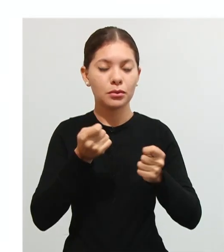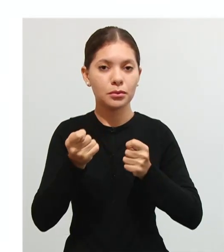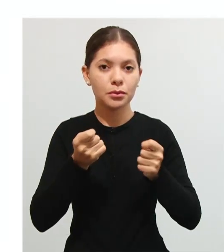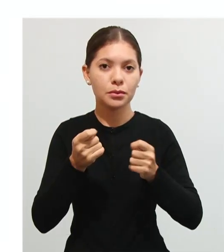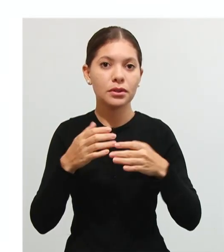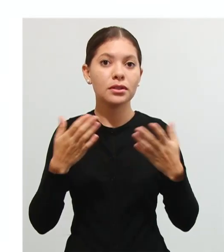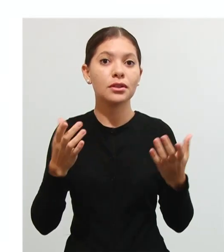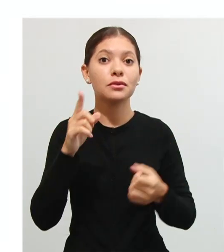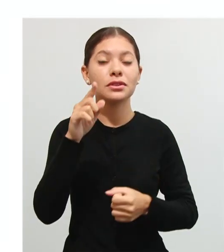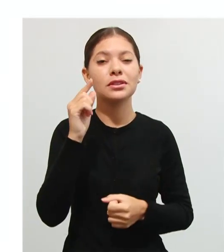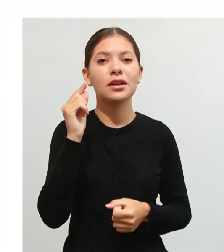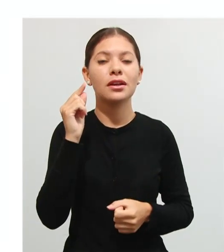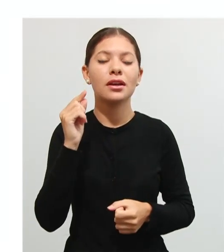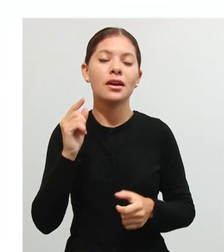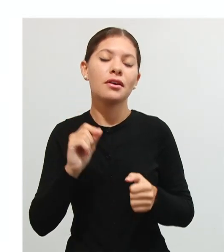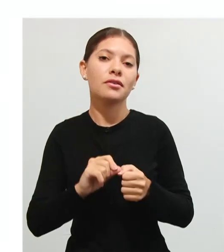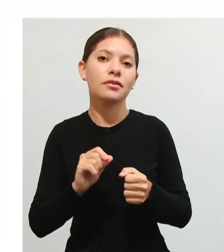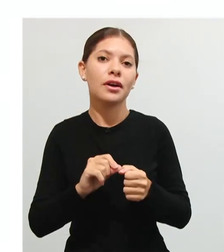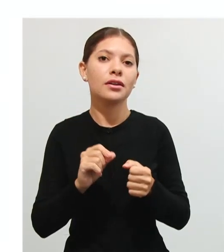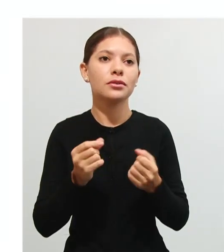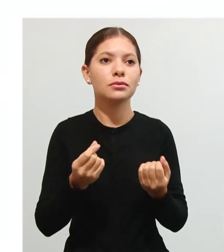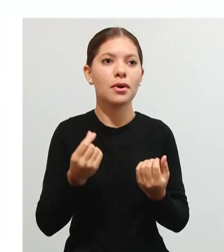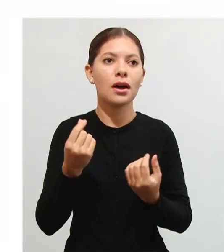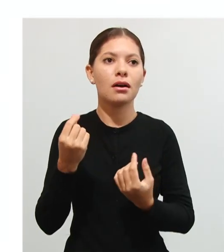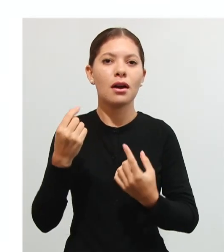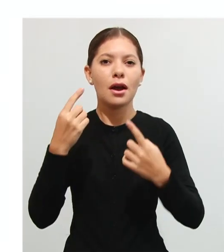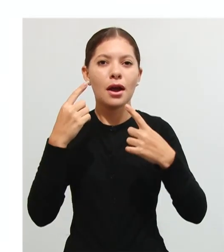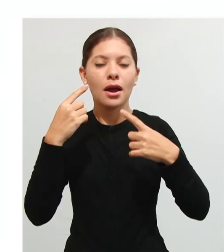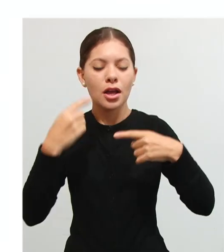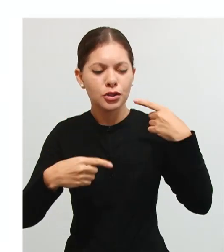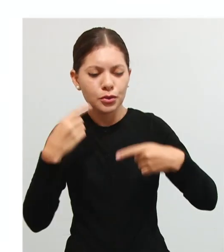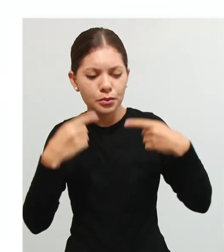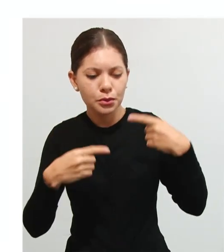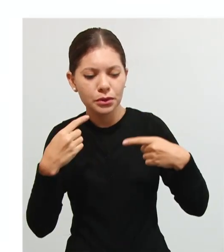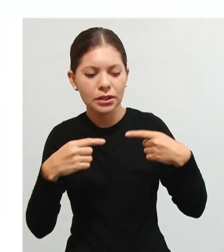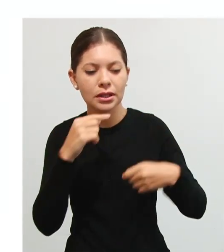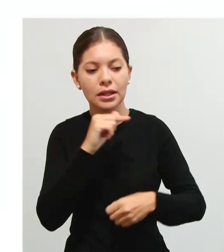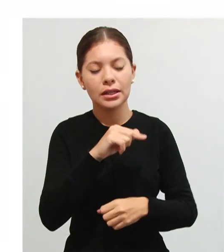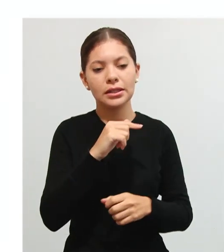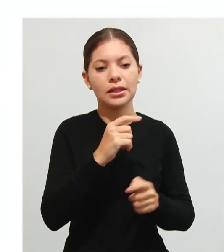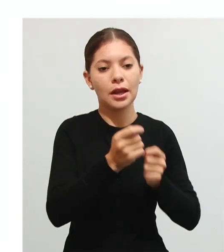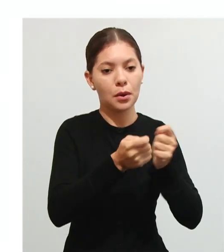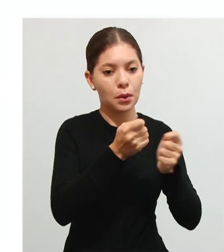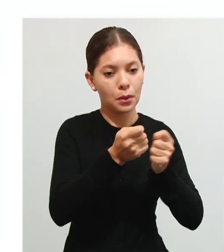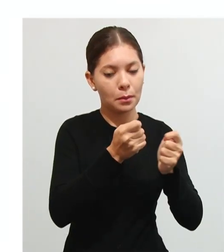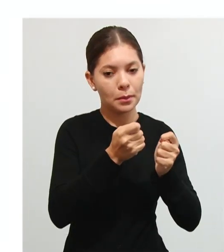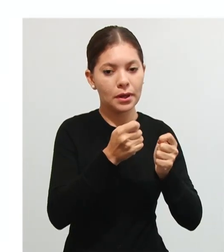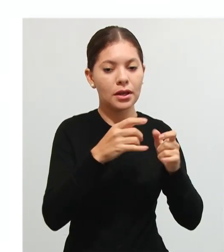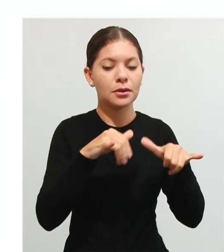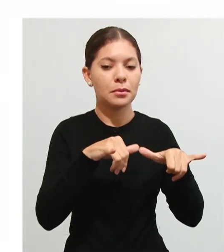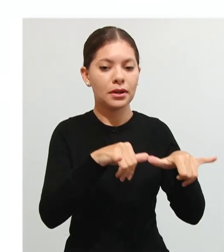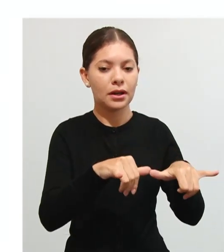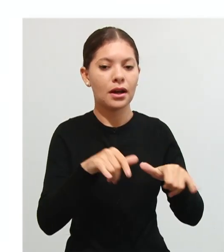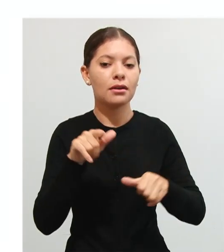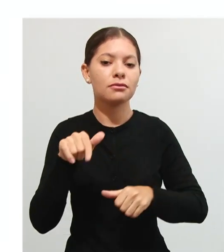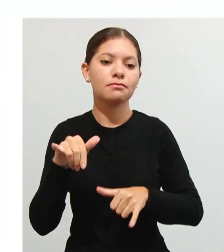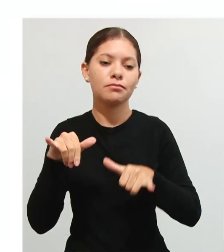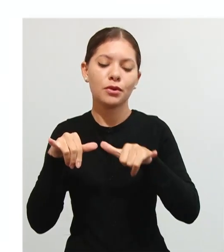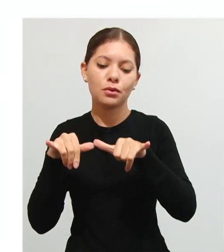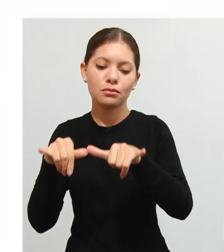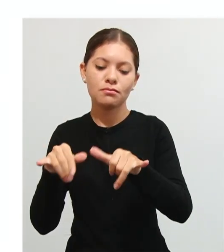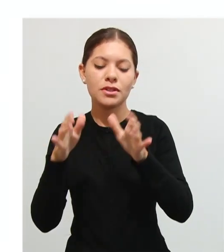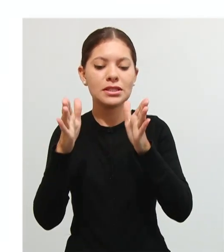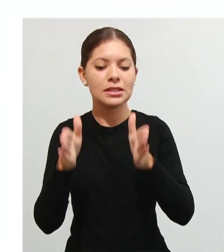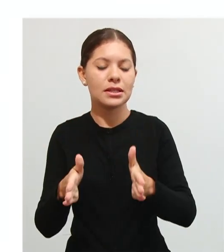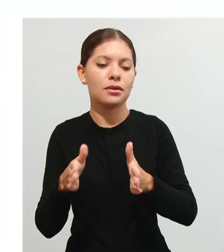Então, você faz aí uma disputa entre economia de mercado versus economia de planejamento central. A economia